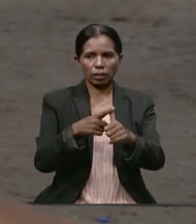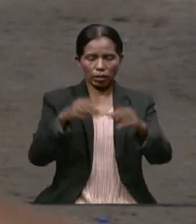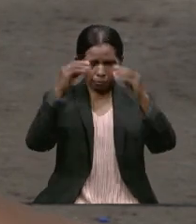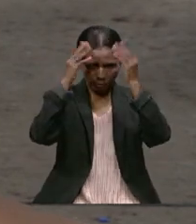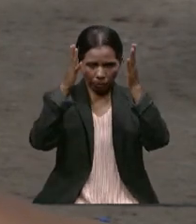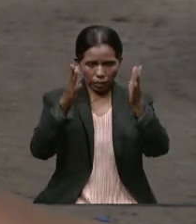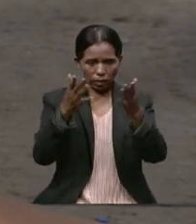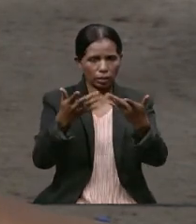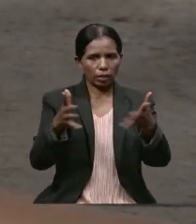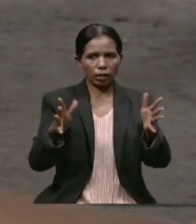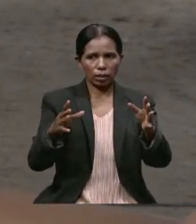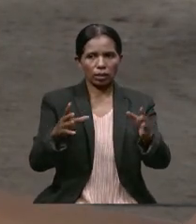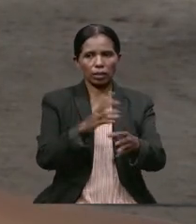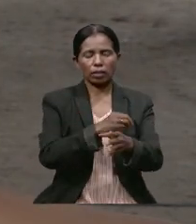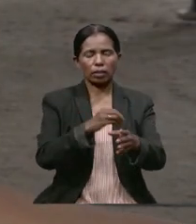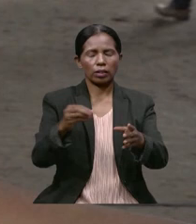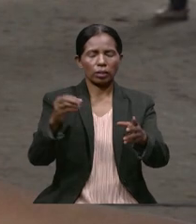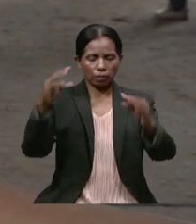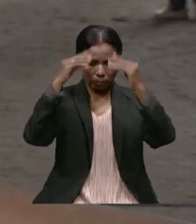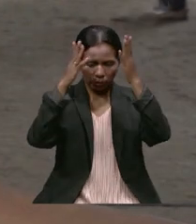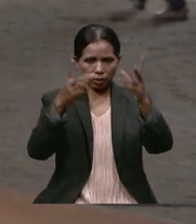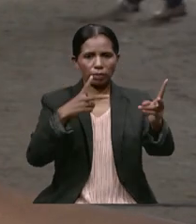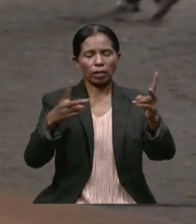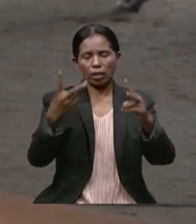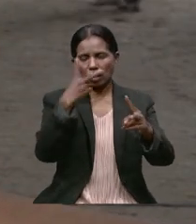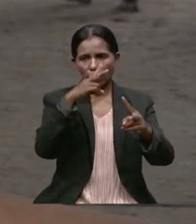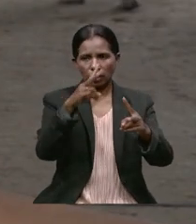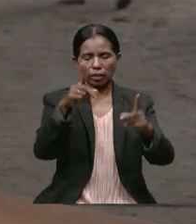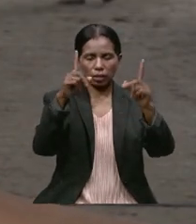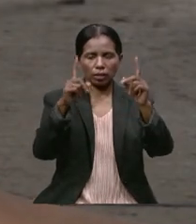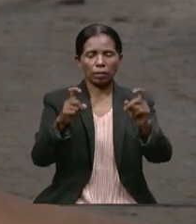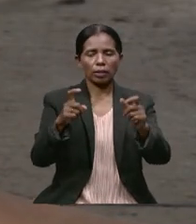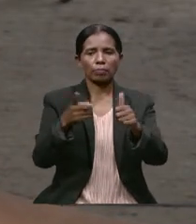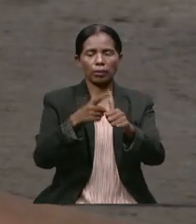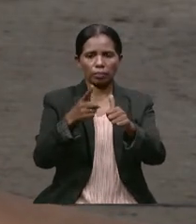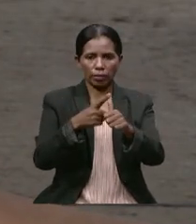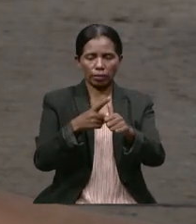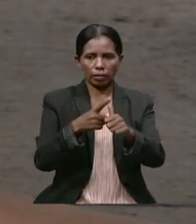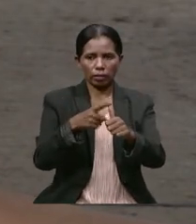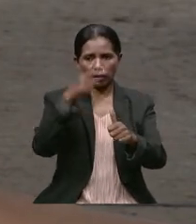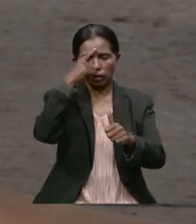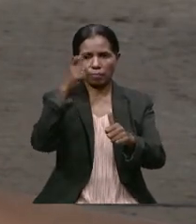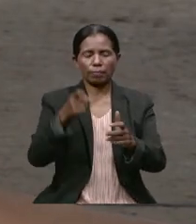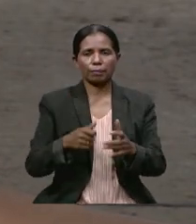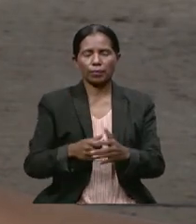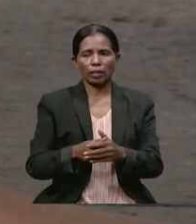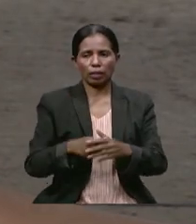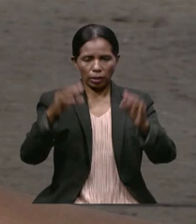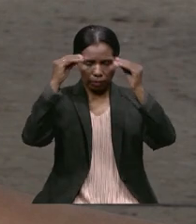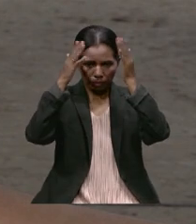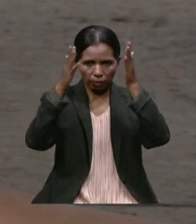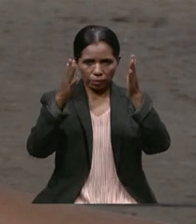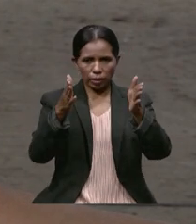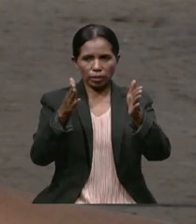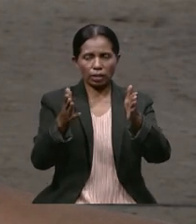professor tam professor vigilante foi na lais acontece a exame primeiro período ne tamba a professor